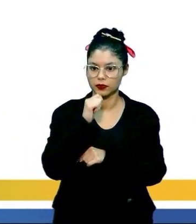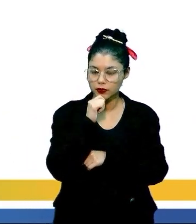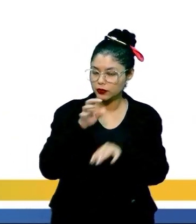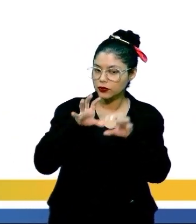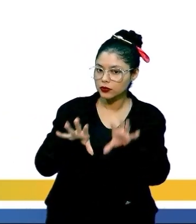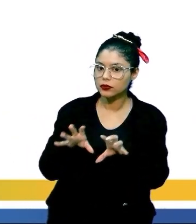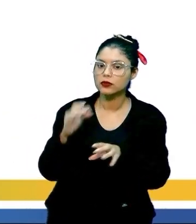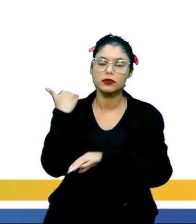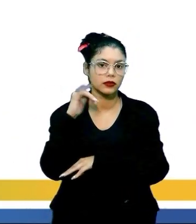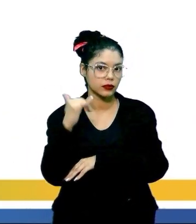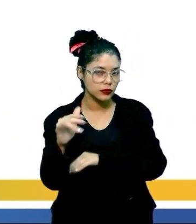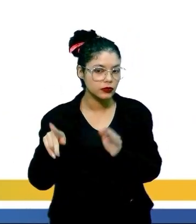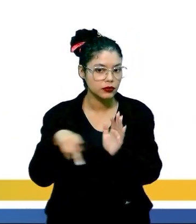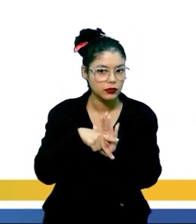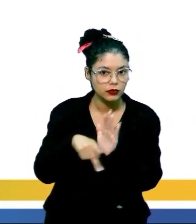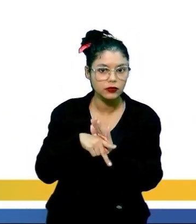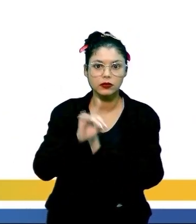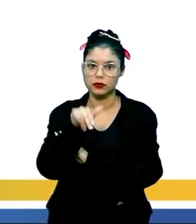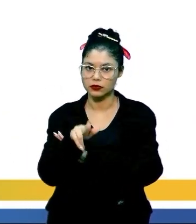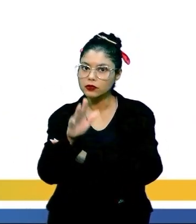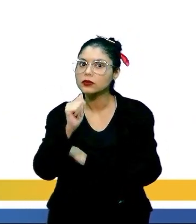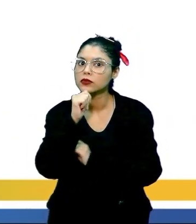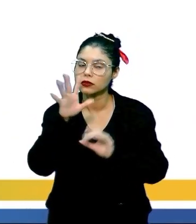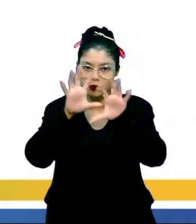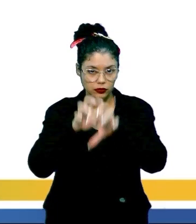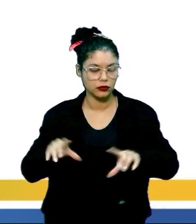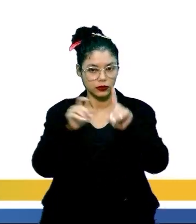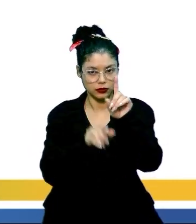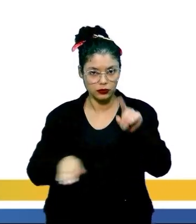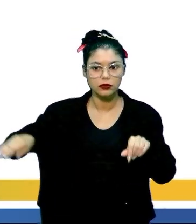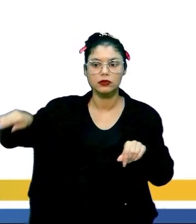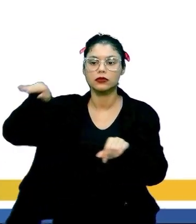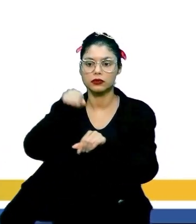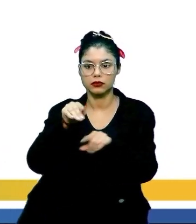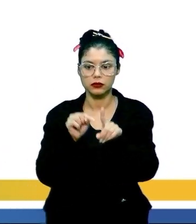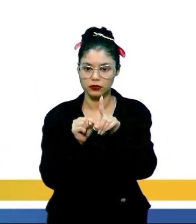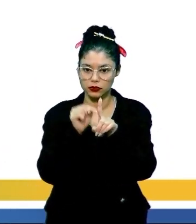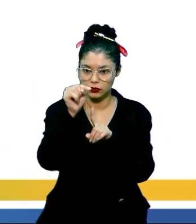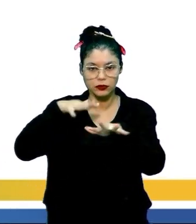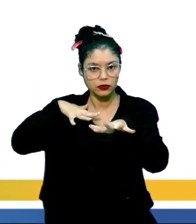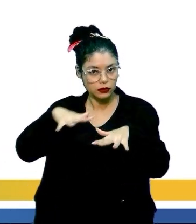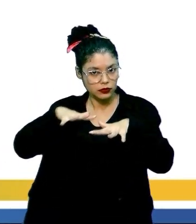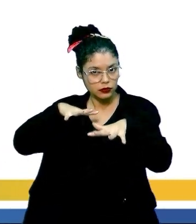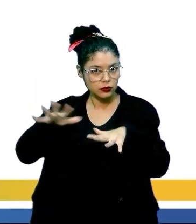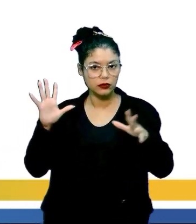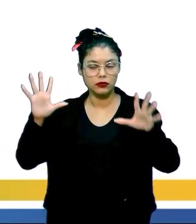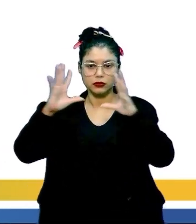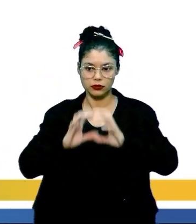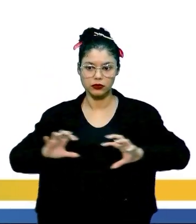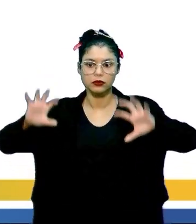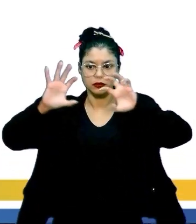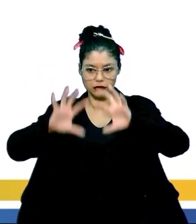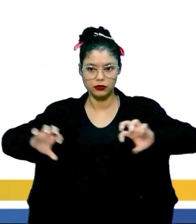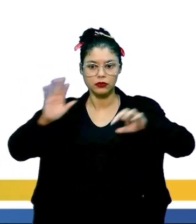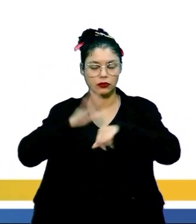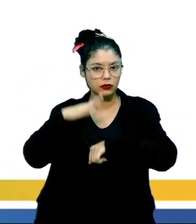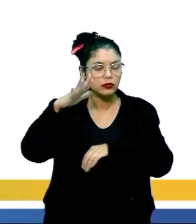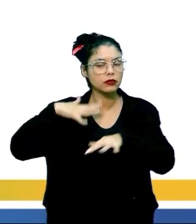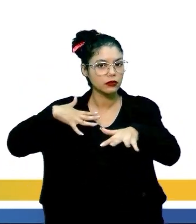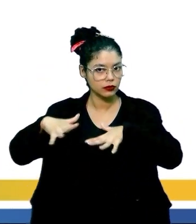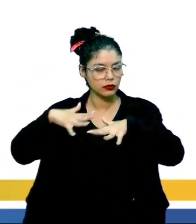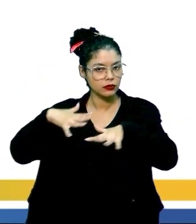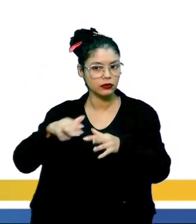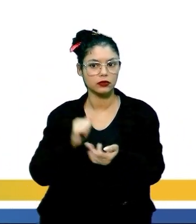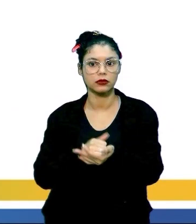a energia cinética desses gases também é elevada. E isso gera um movimento dessas partículas. Então, quanto mais